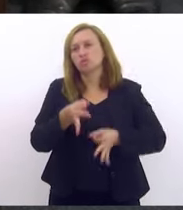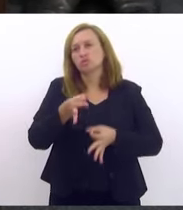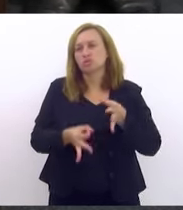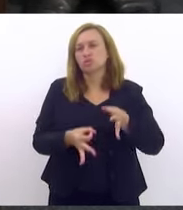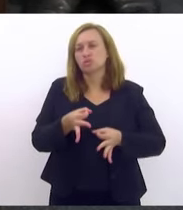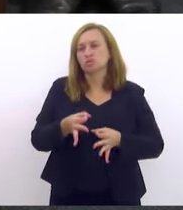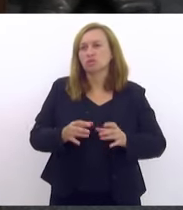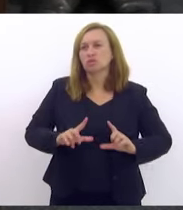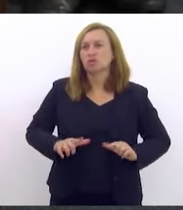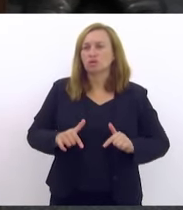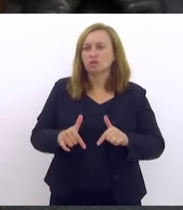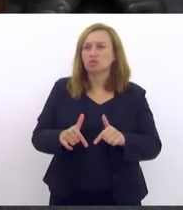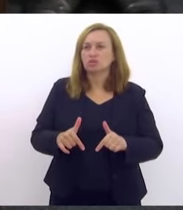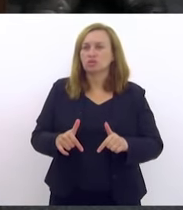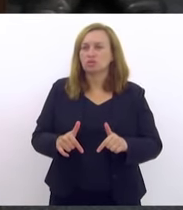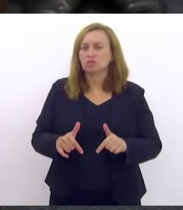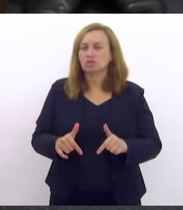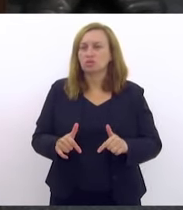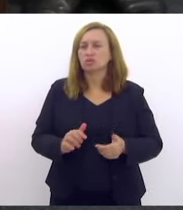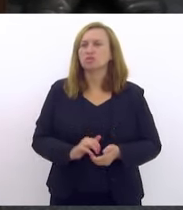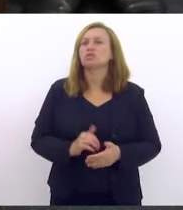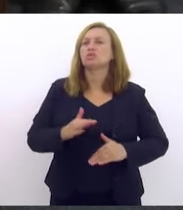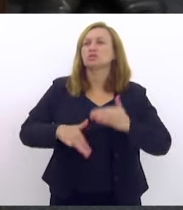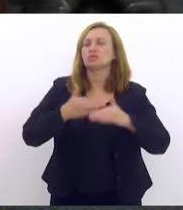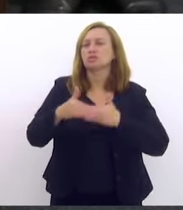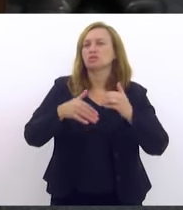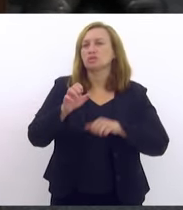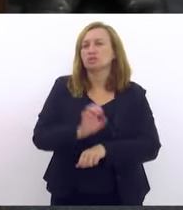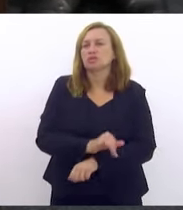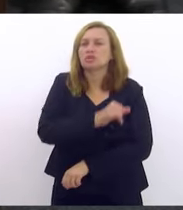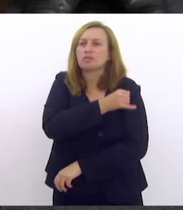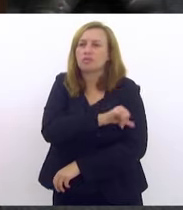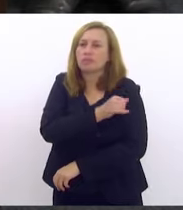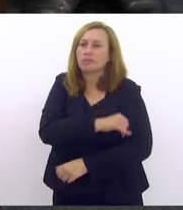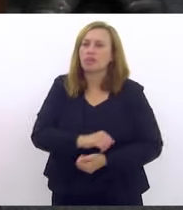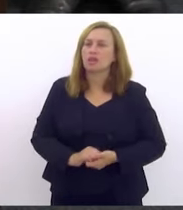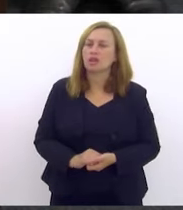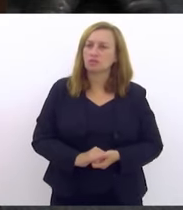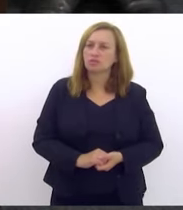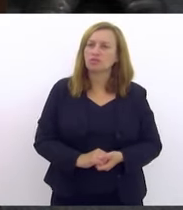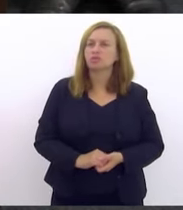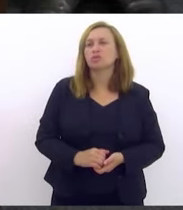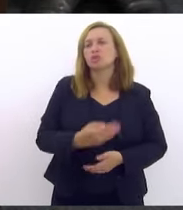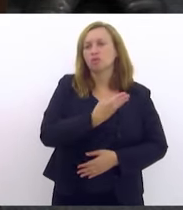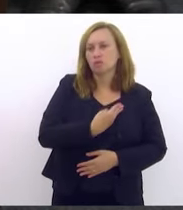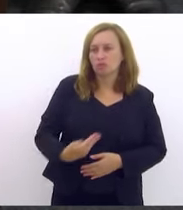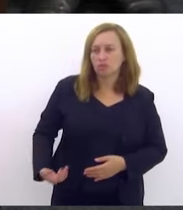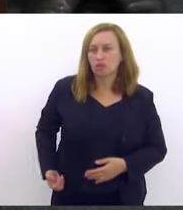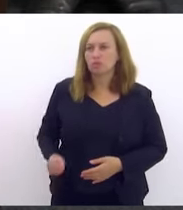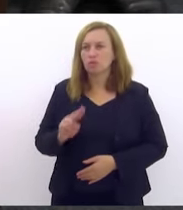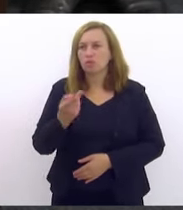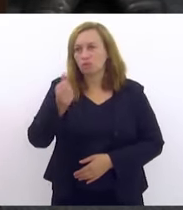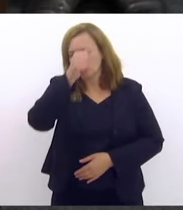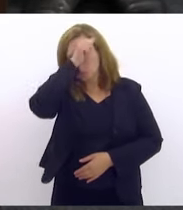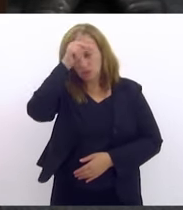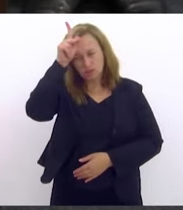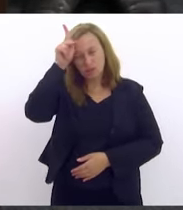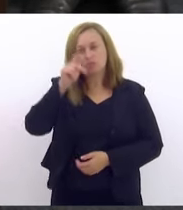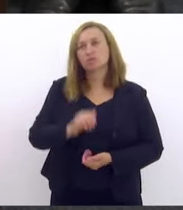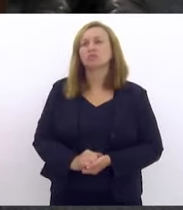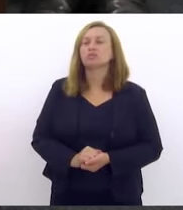as ações desenvolvidas no estado do Rio de Janeiro, seja pelo governo ou seja pelo